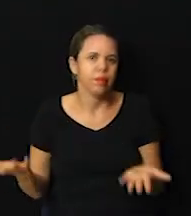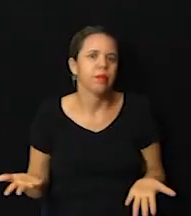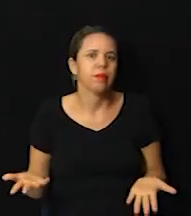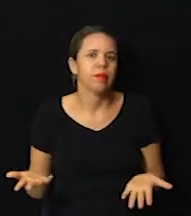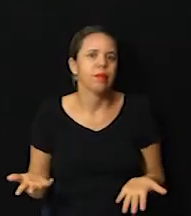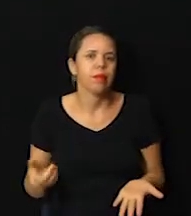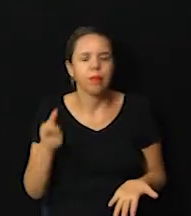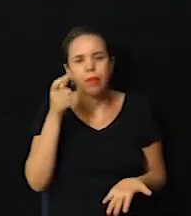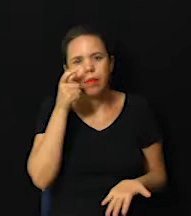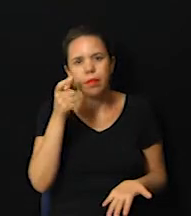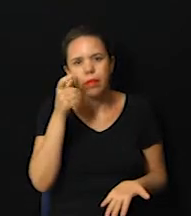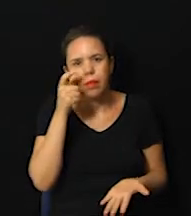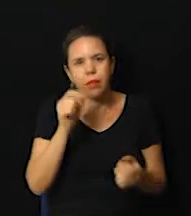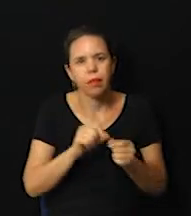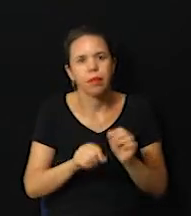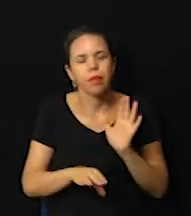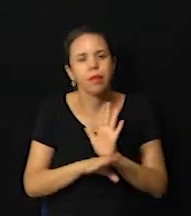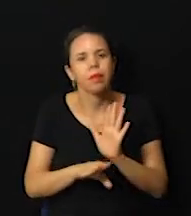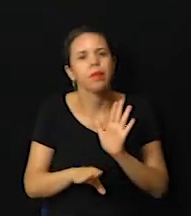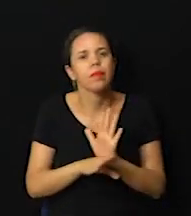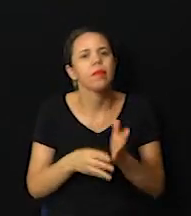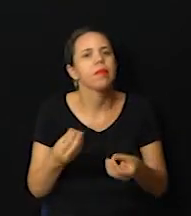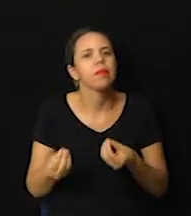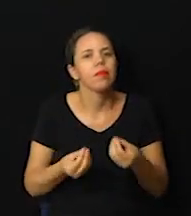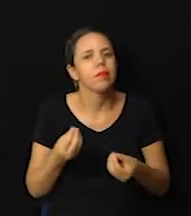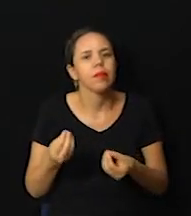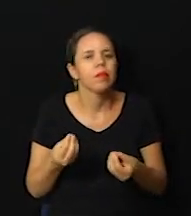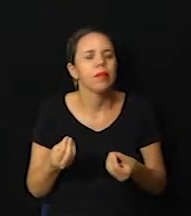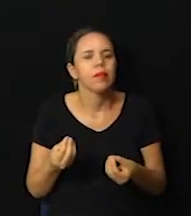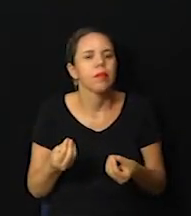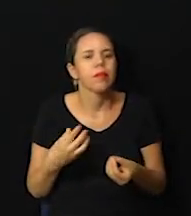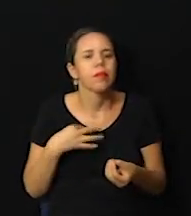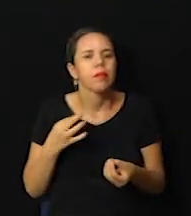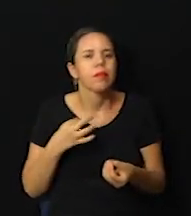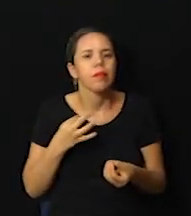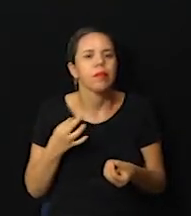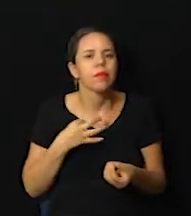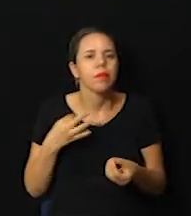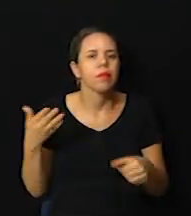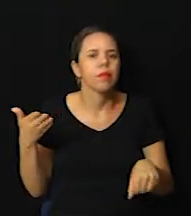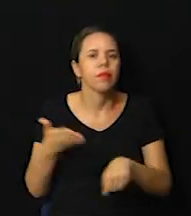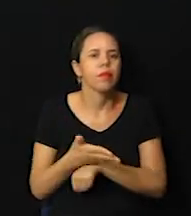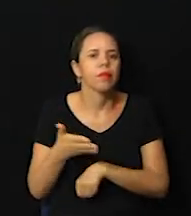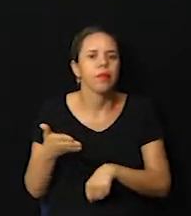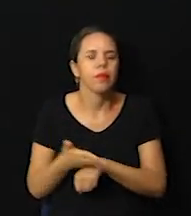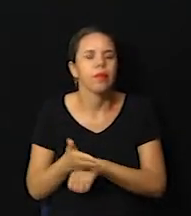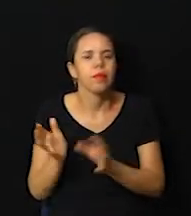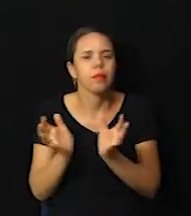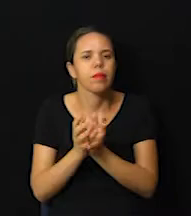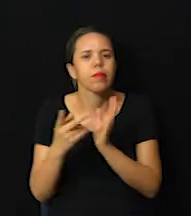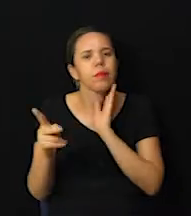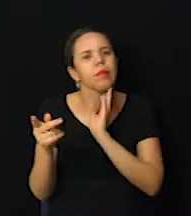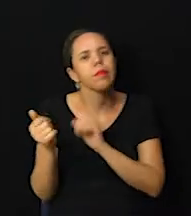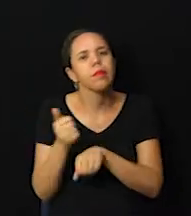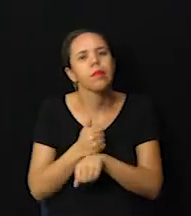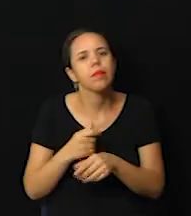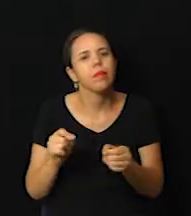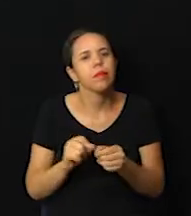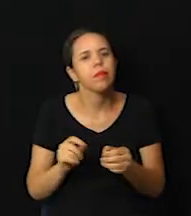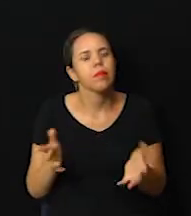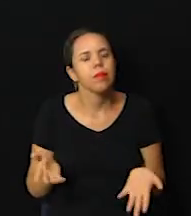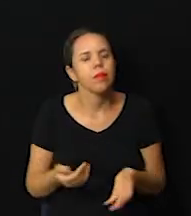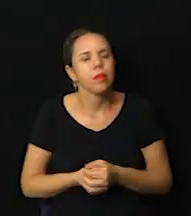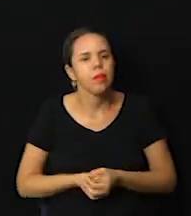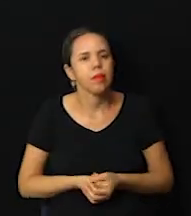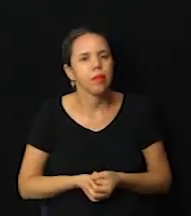que estiver assistindo aí quiser fazer uma doação, ou até mesmo ser voluntário, fazer parte do time de vocês, como é